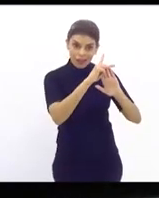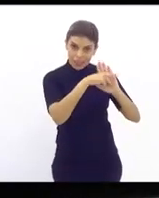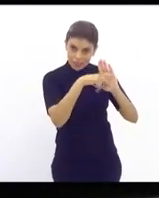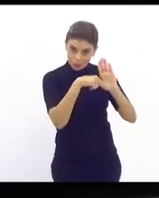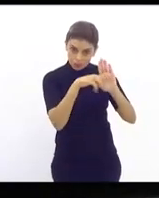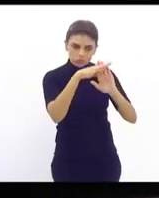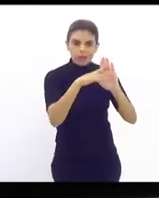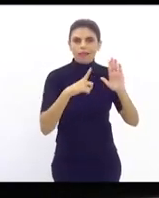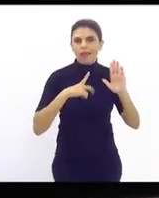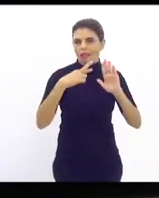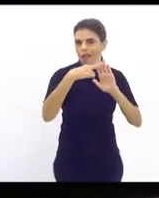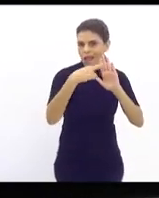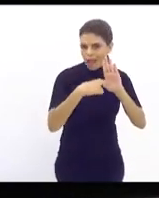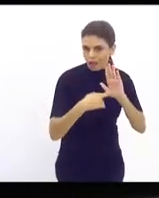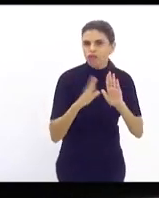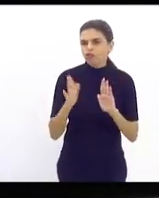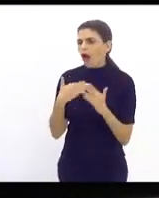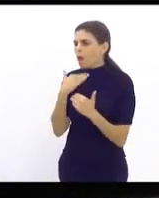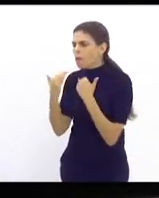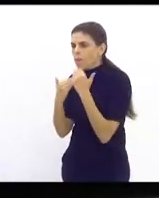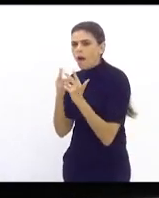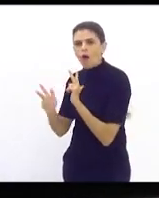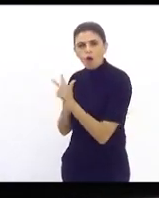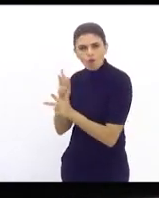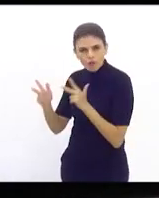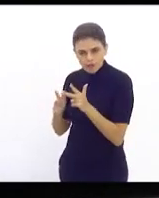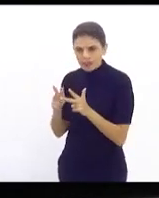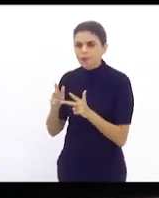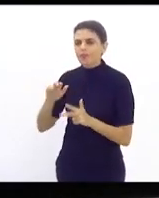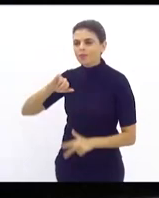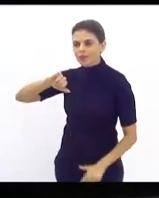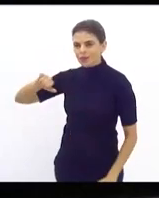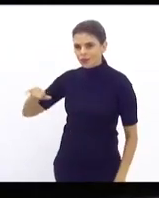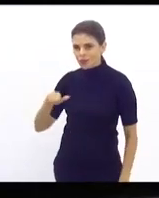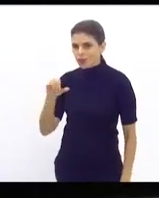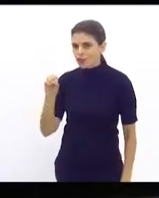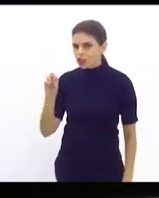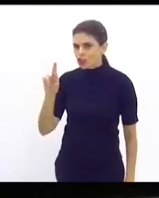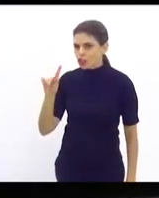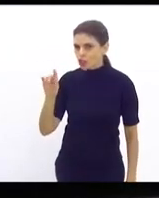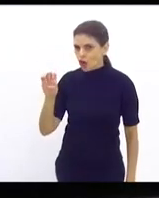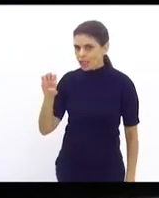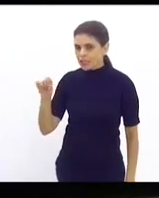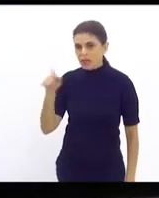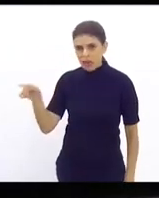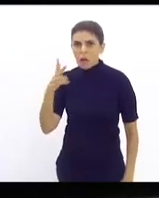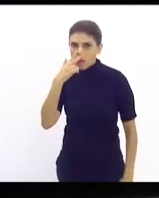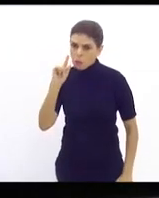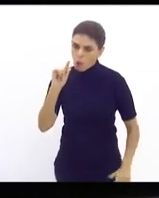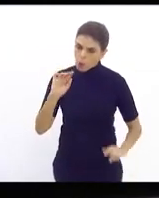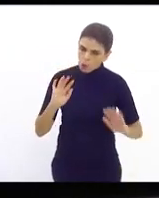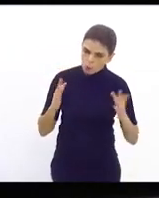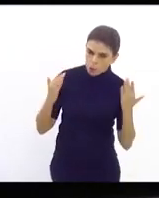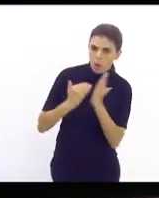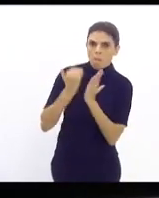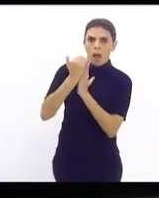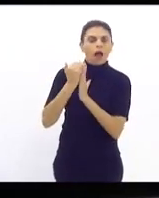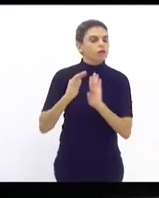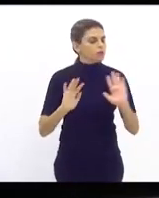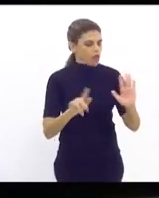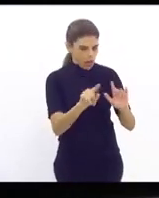ao estipular normas, eu até conversei com o Jorge Felipe, se não estava um pouco excessivo. Ele disse que reproduziu,